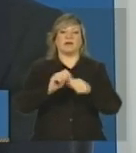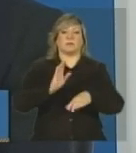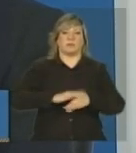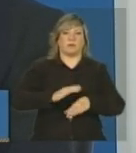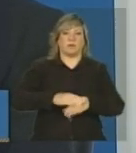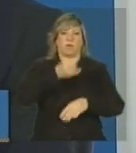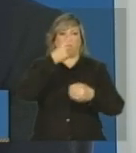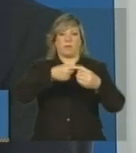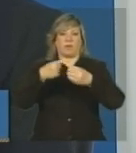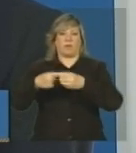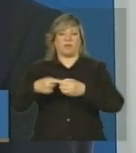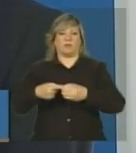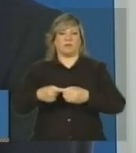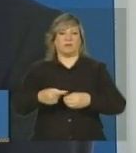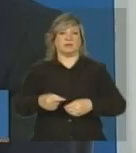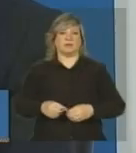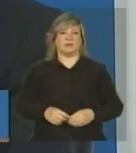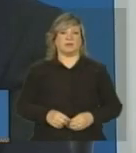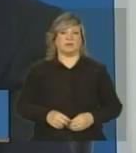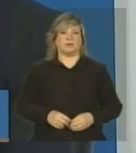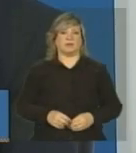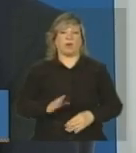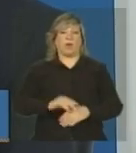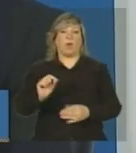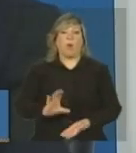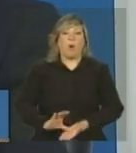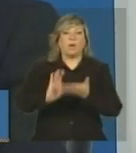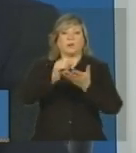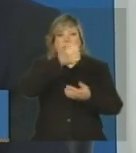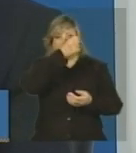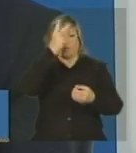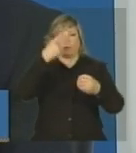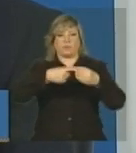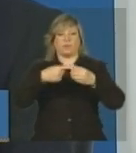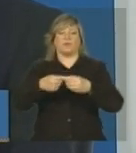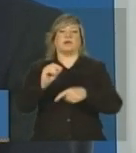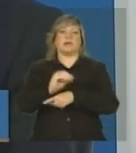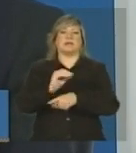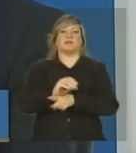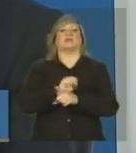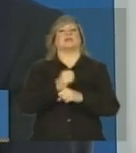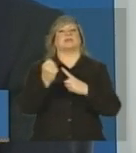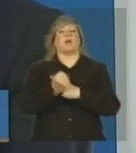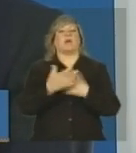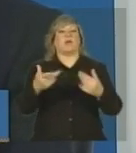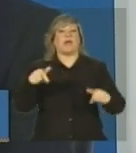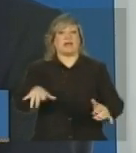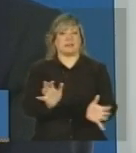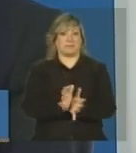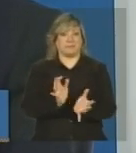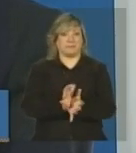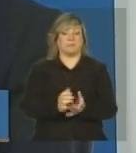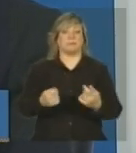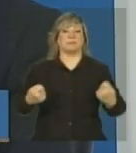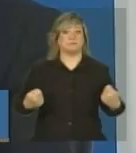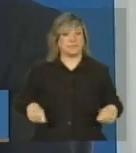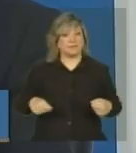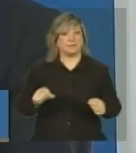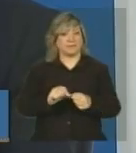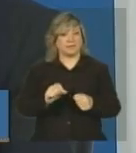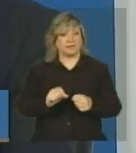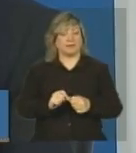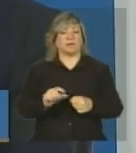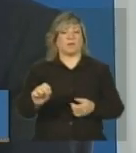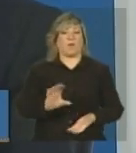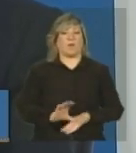controle municipal, pelo Conselho Municipal de Assistência Social. Então, essa parte tem que ser feita pelo Conselho